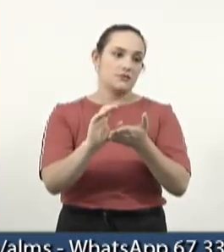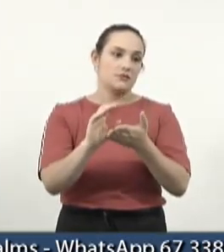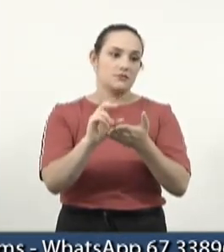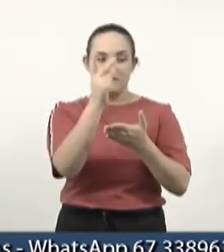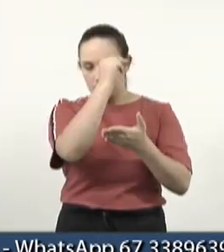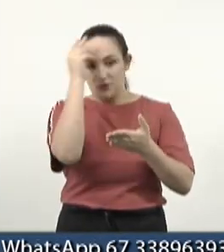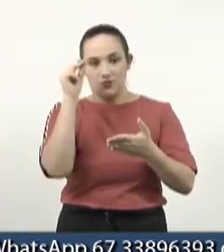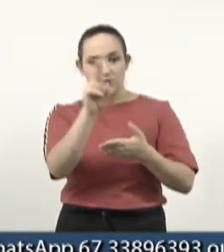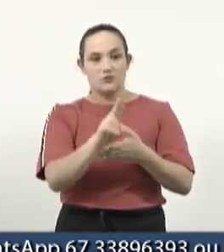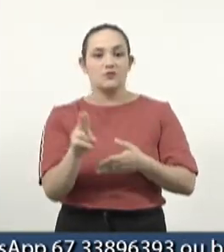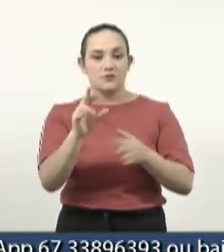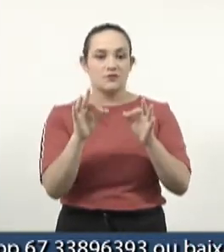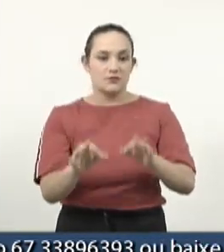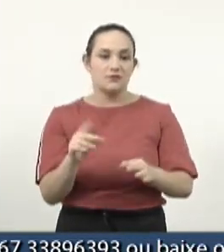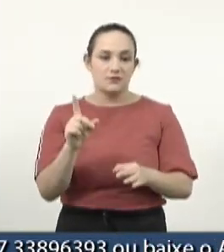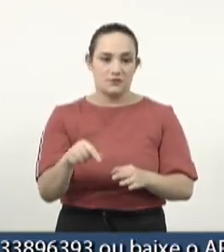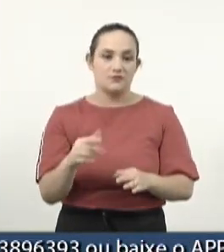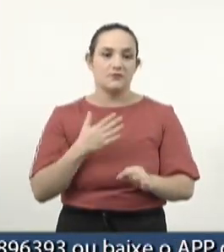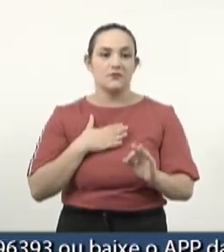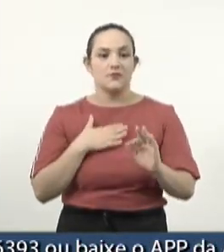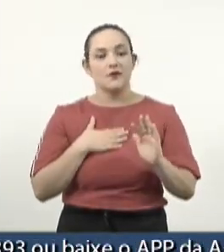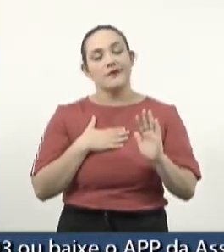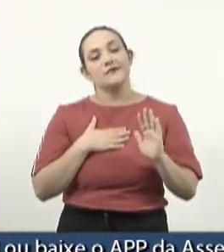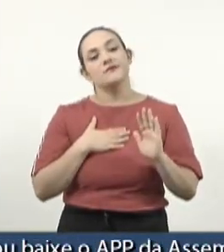a aplicação. Portanto, essa é a minha